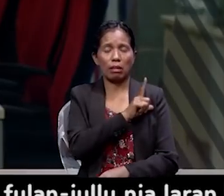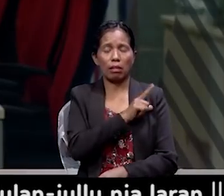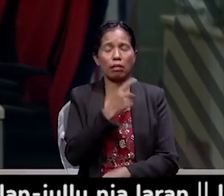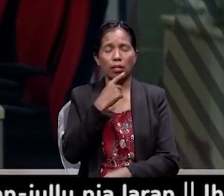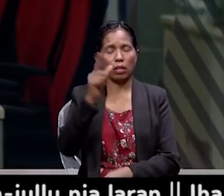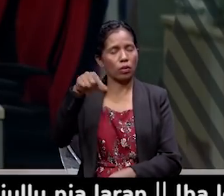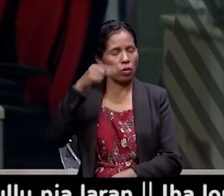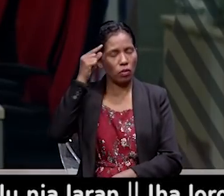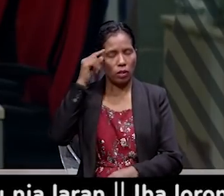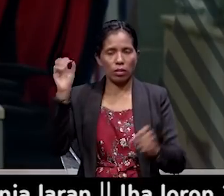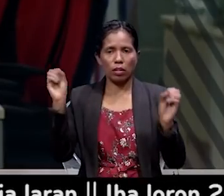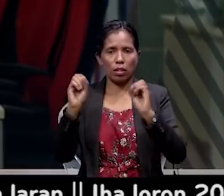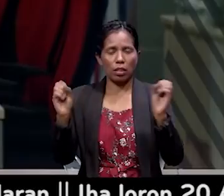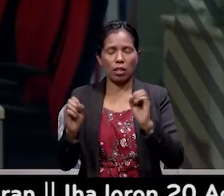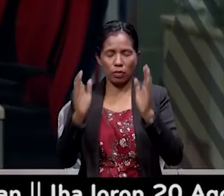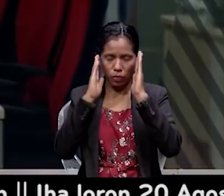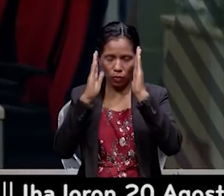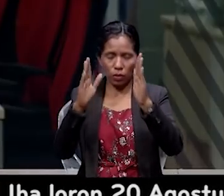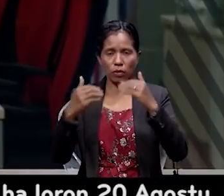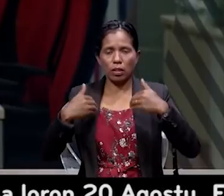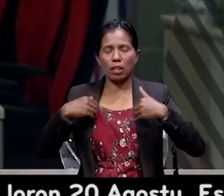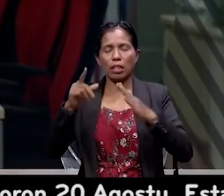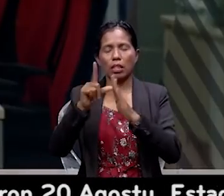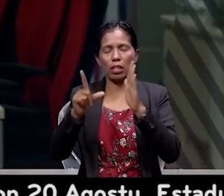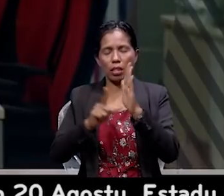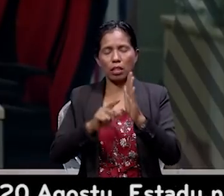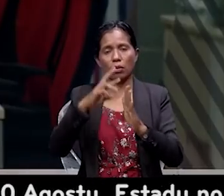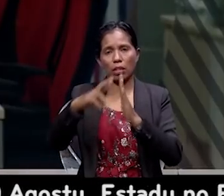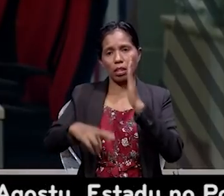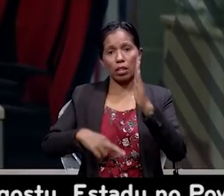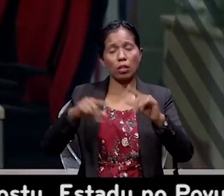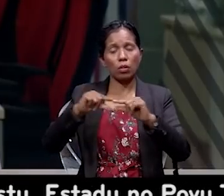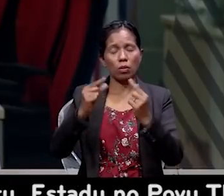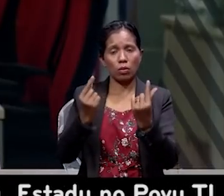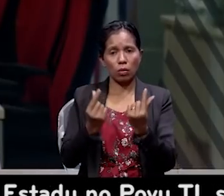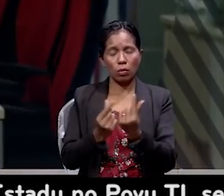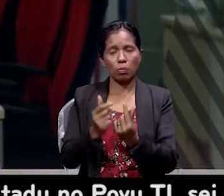governo la seriu kria lei atu regula grupo arte marcial.